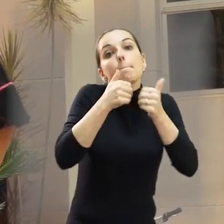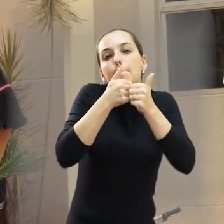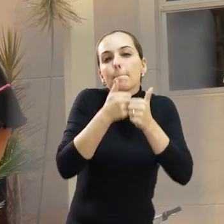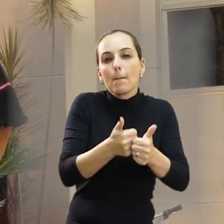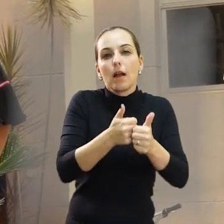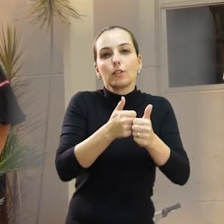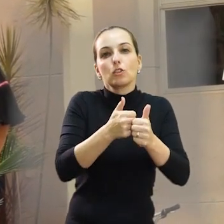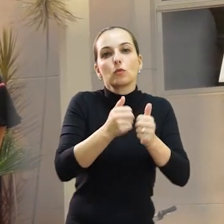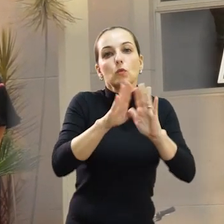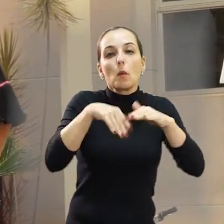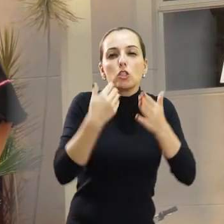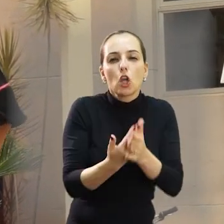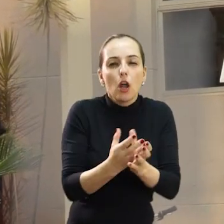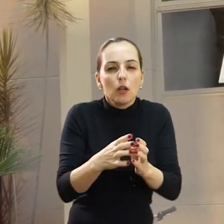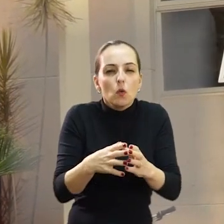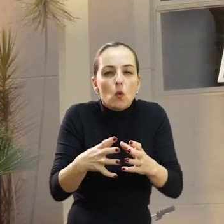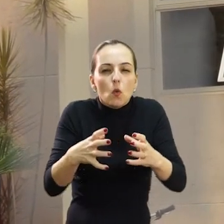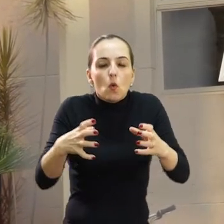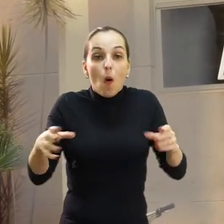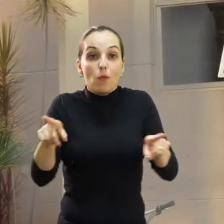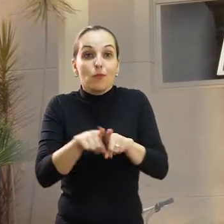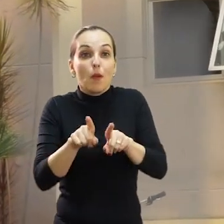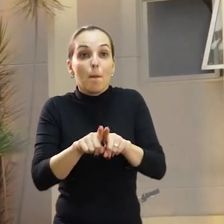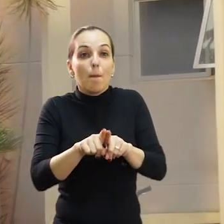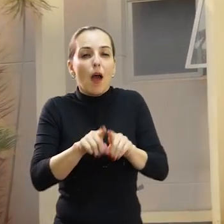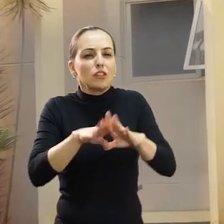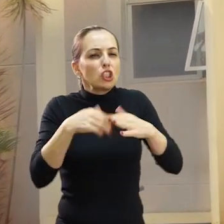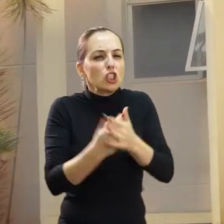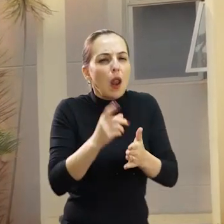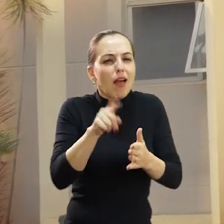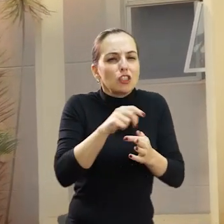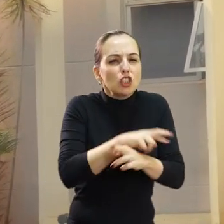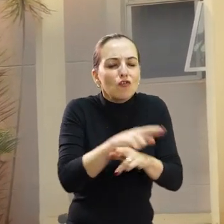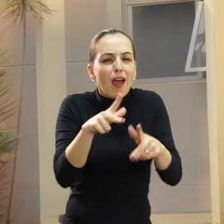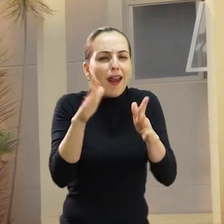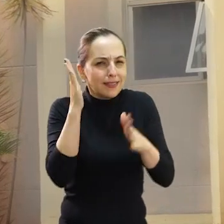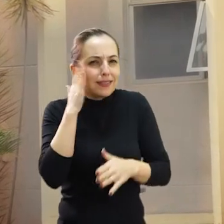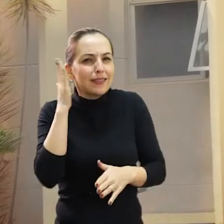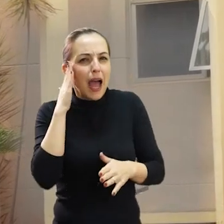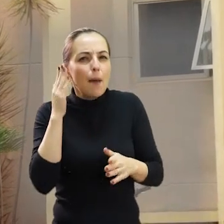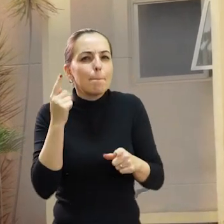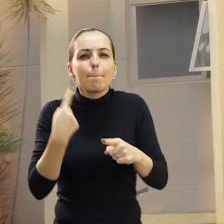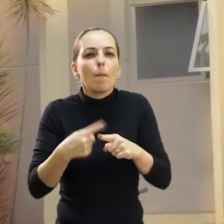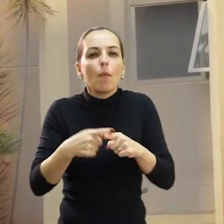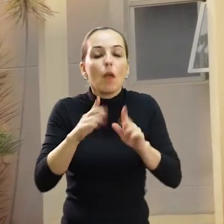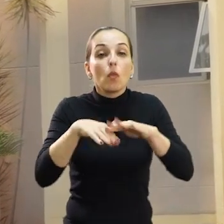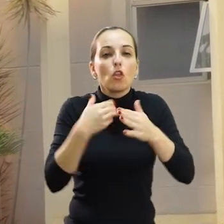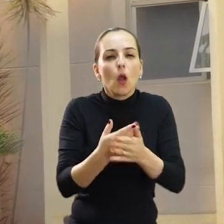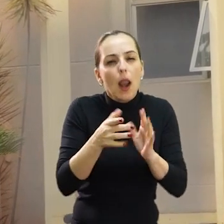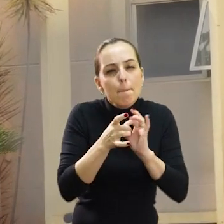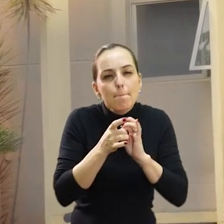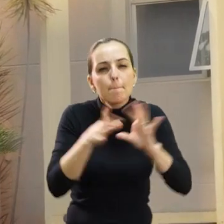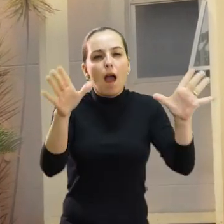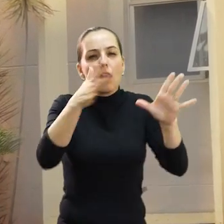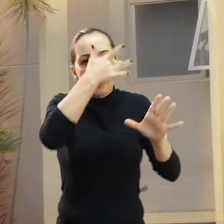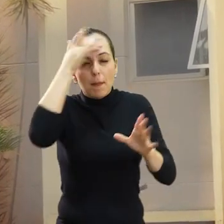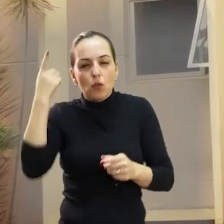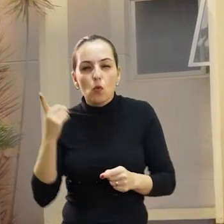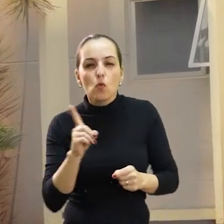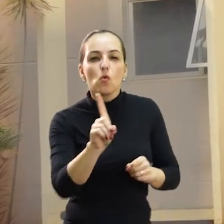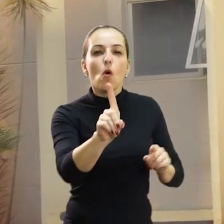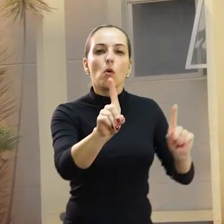escola diferente, sabe? Uma escola parecia livre, as pessoas poderiam entrar e sair a hora que quisessem.